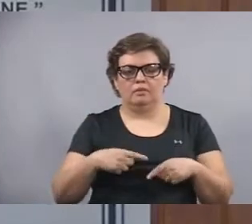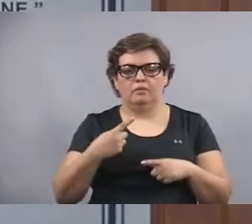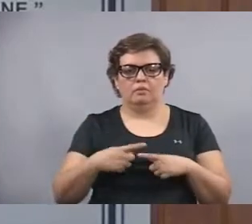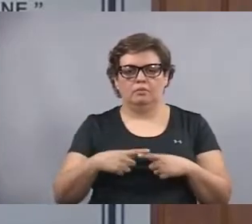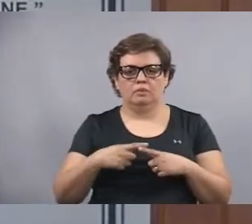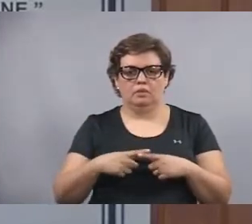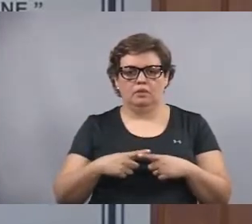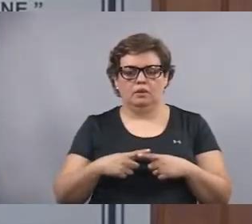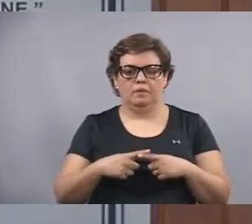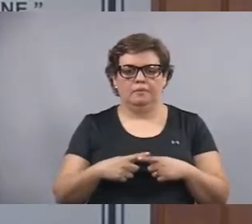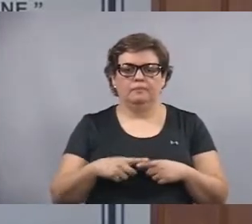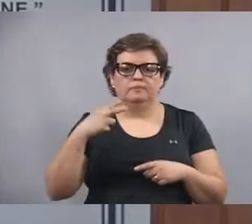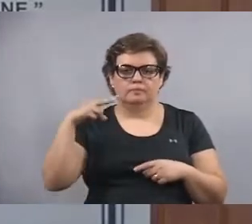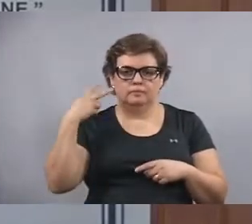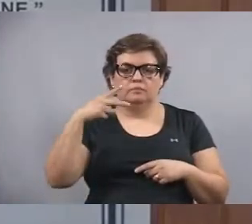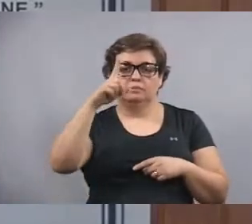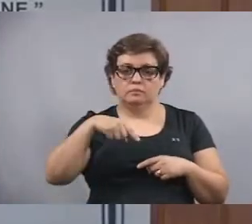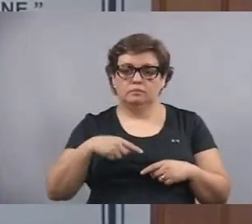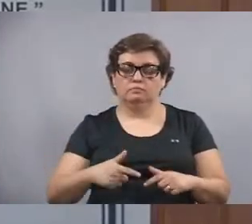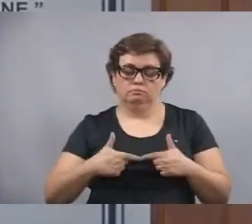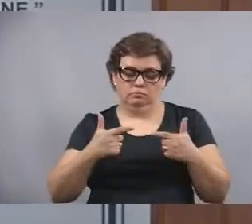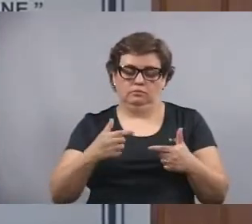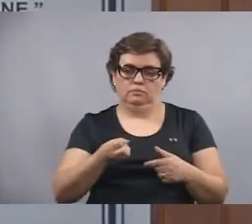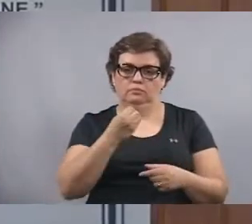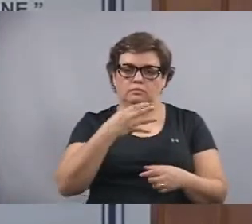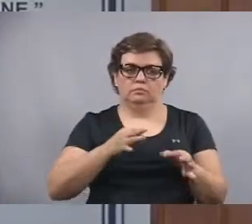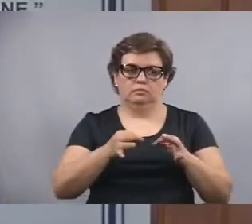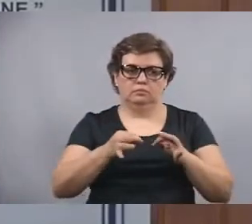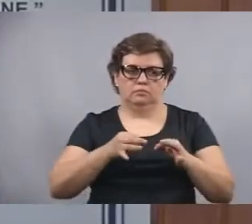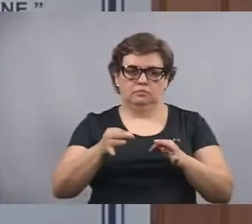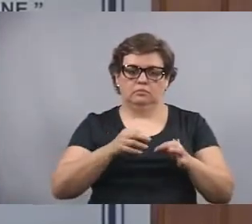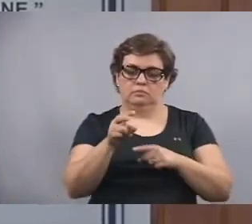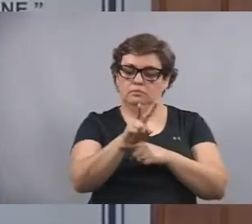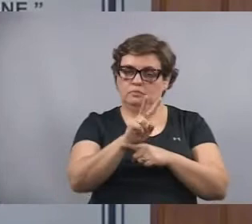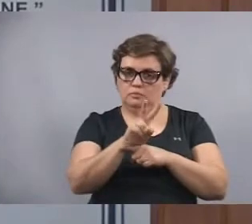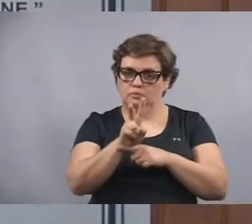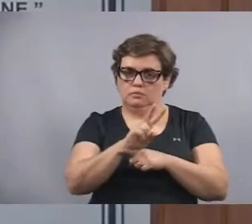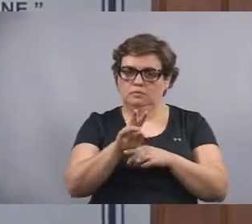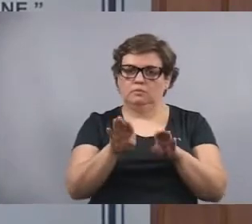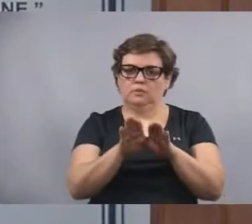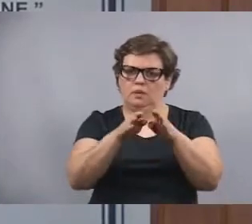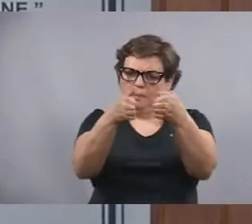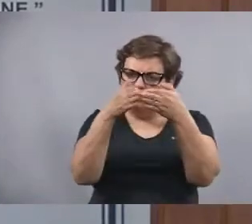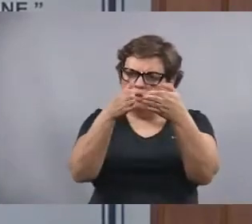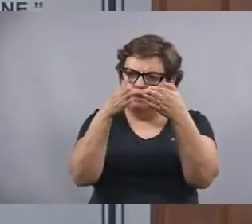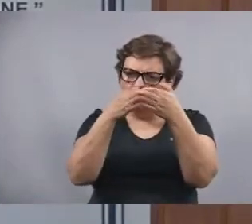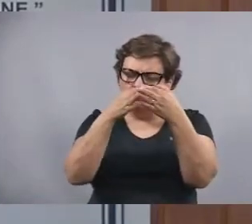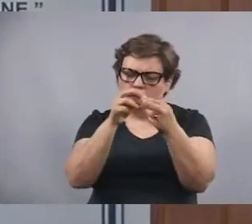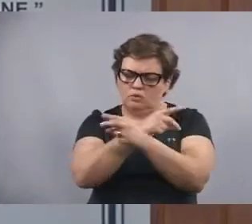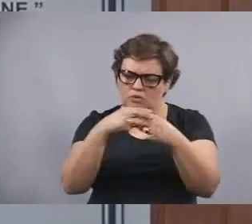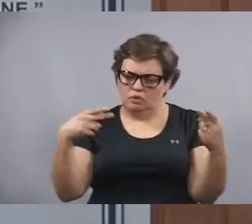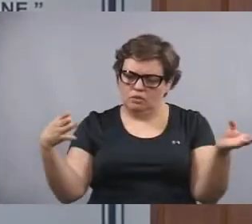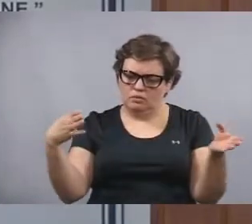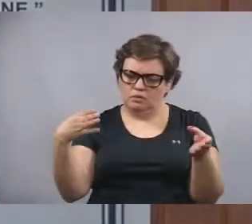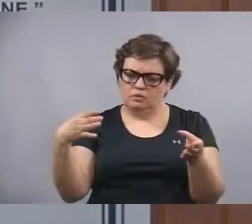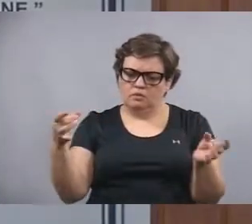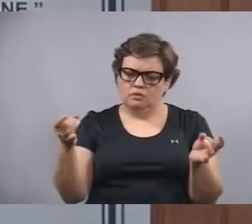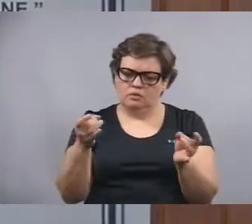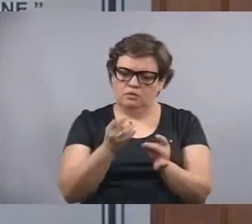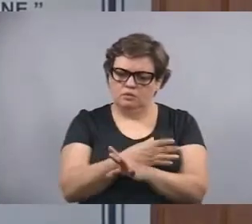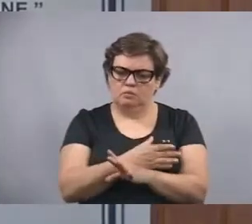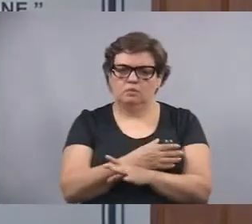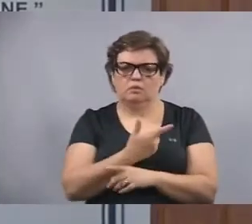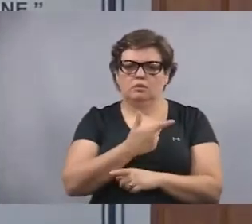sim, é defender, sim, as boas propostas, fiscalizar e cobrar, sim, providências por